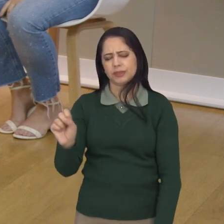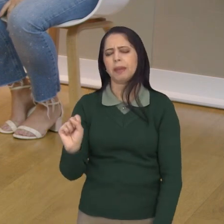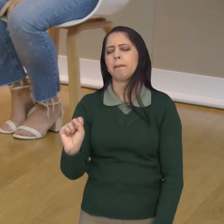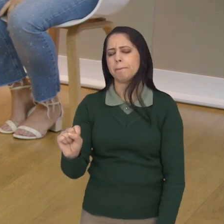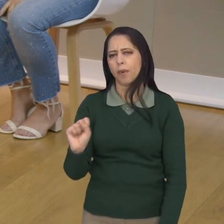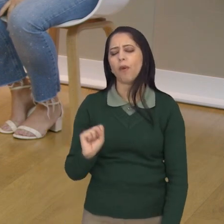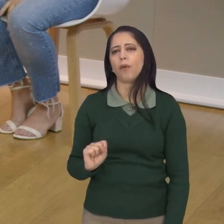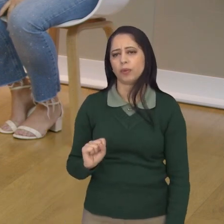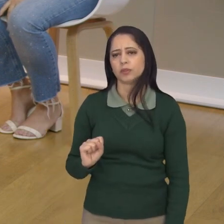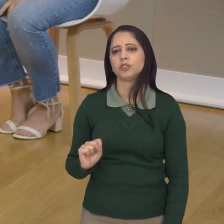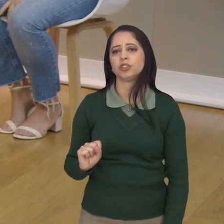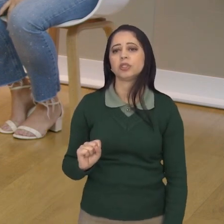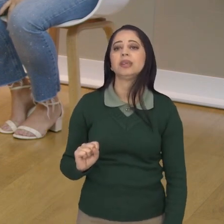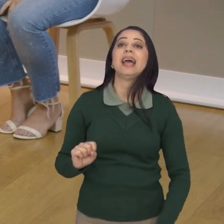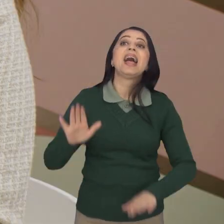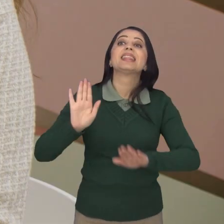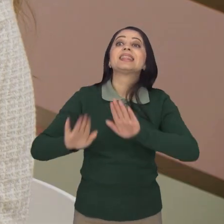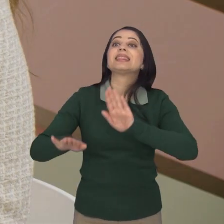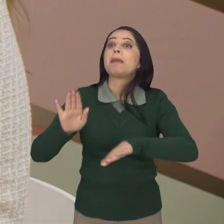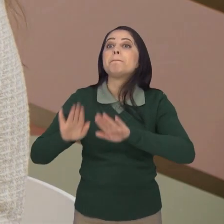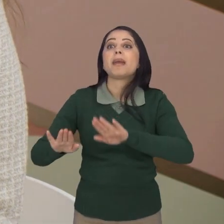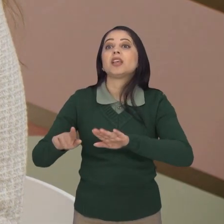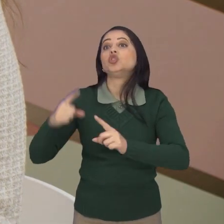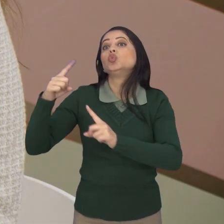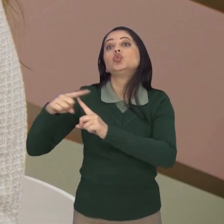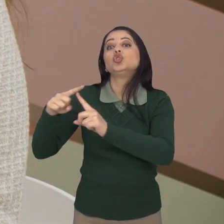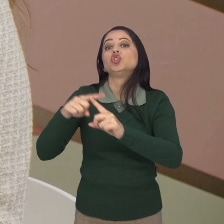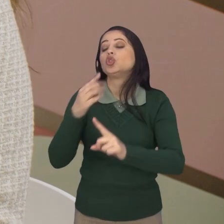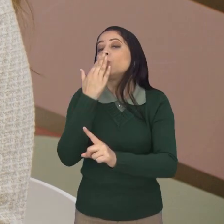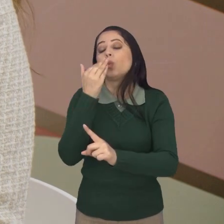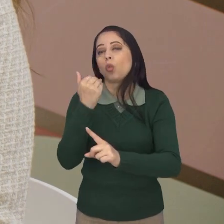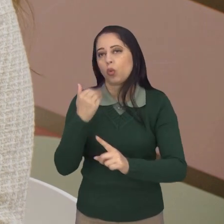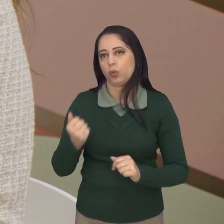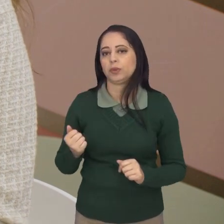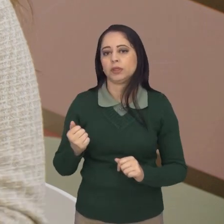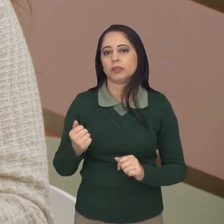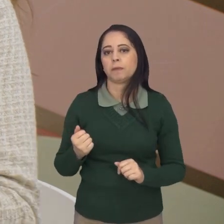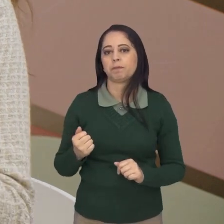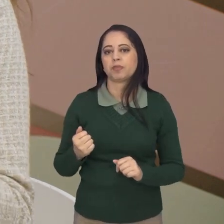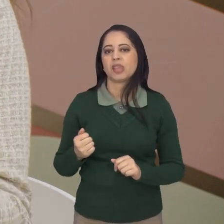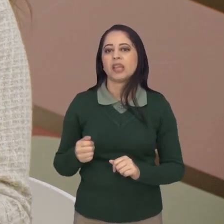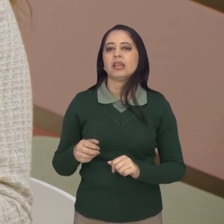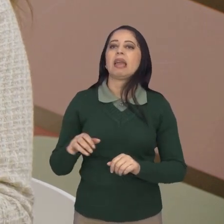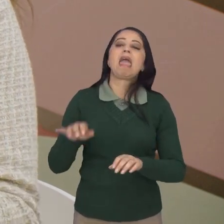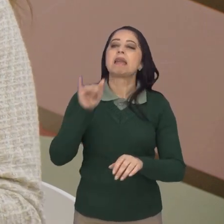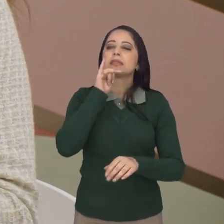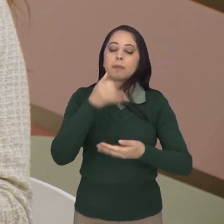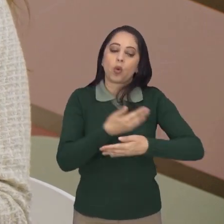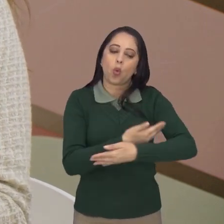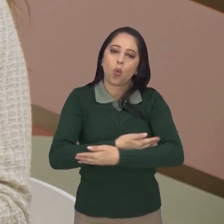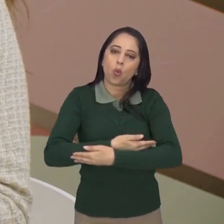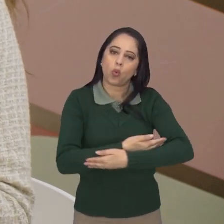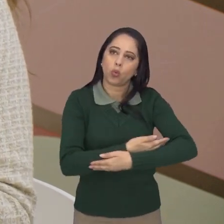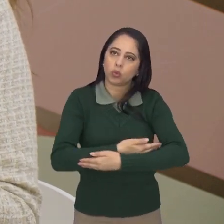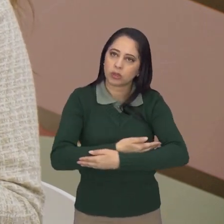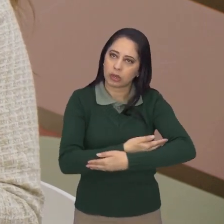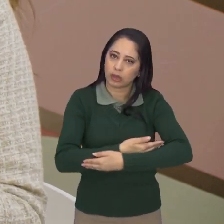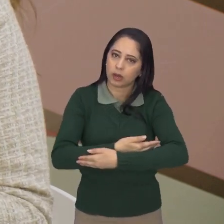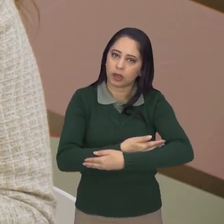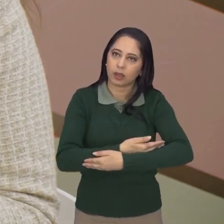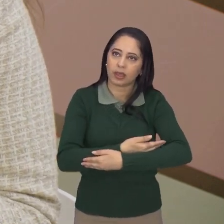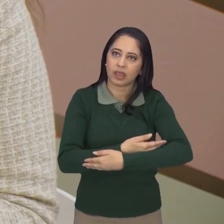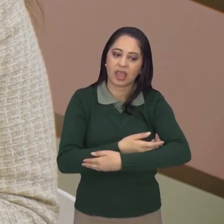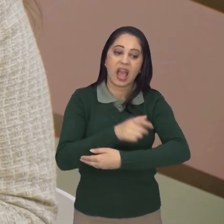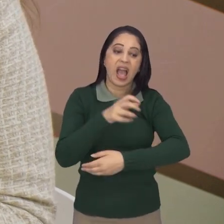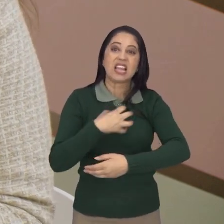que ele apareceu, o alimento, e depende qual é esse alimento. Então, quando a gente tem nas fases iniciais, no bebê e na criança, os alimentos